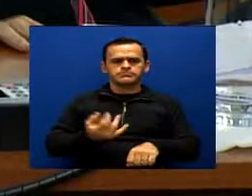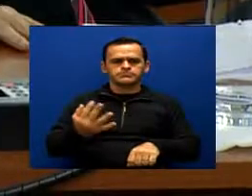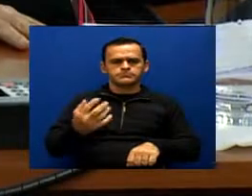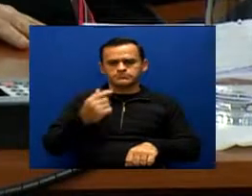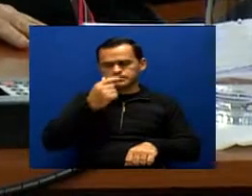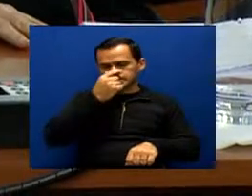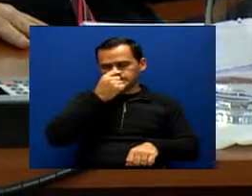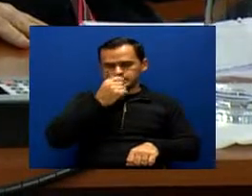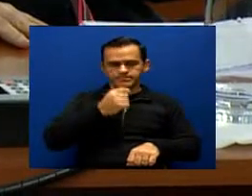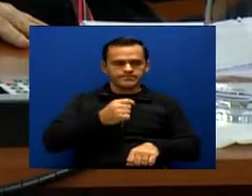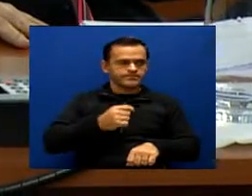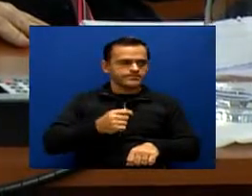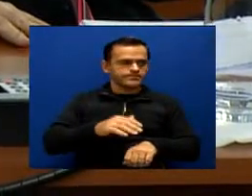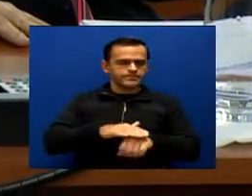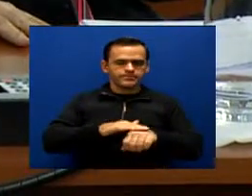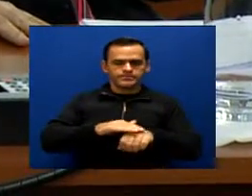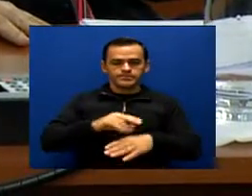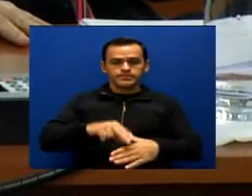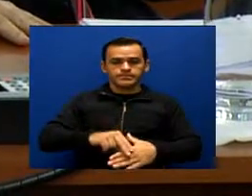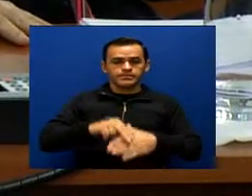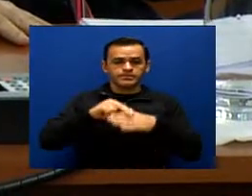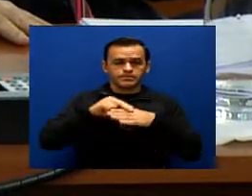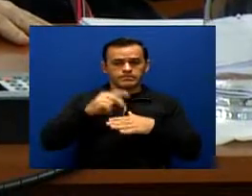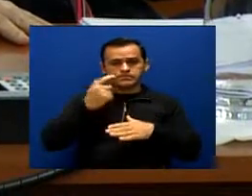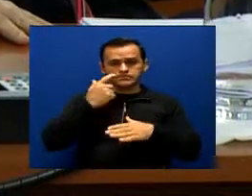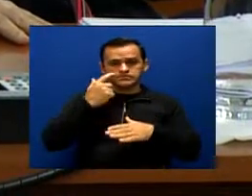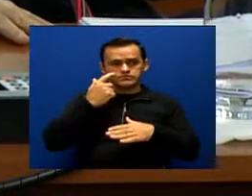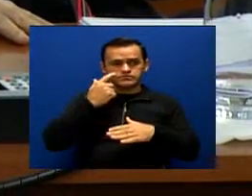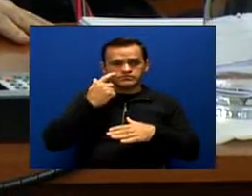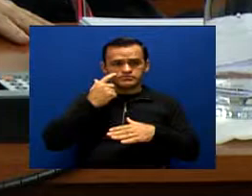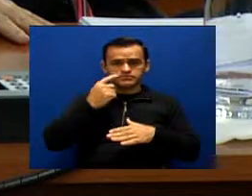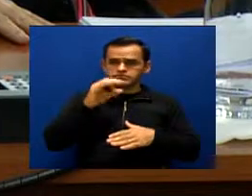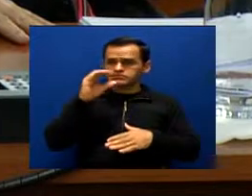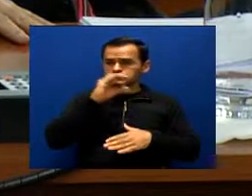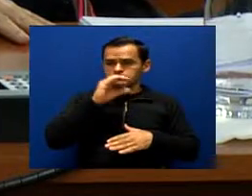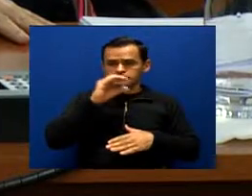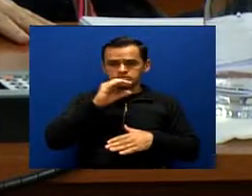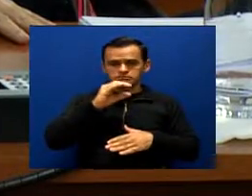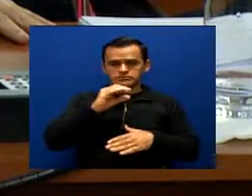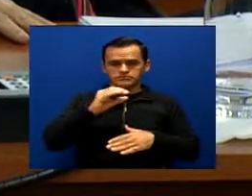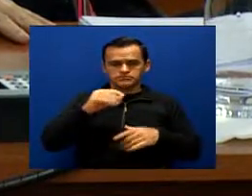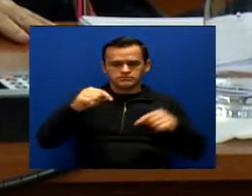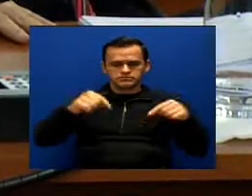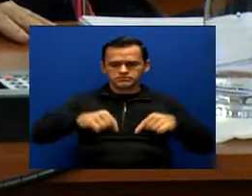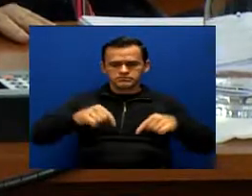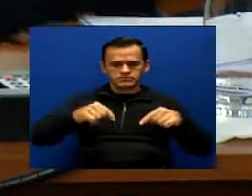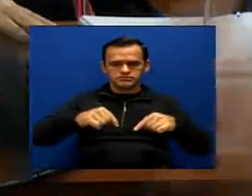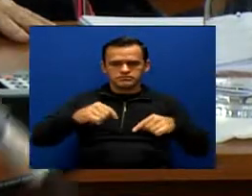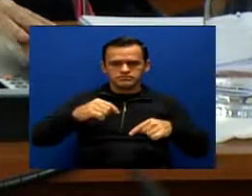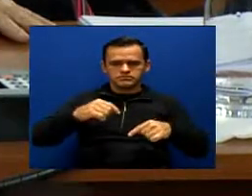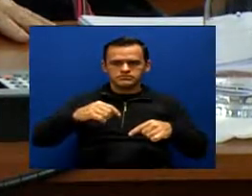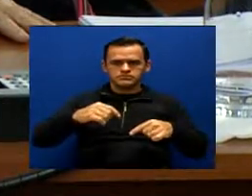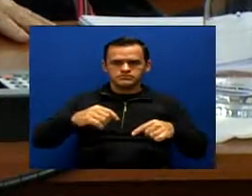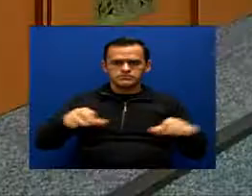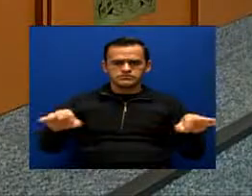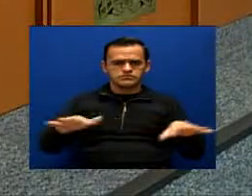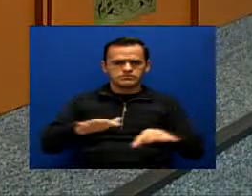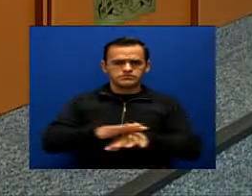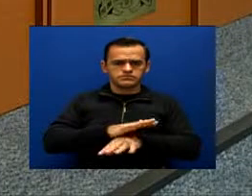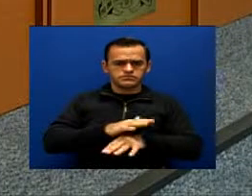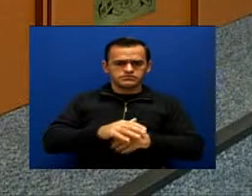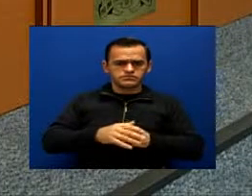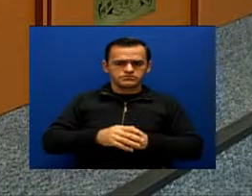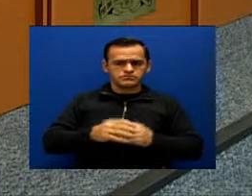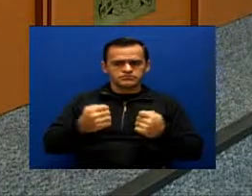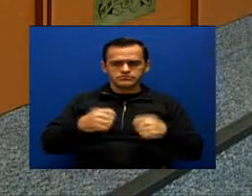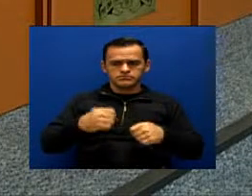queria conversar com o líder do governo para a gente encerrar a pauta do dia de hoje, prorrogação por uma hora. É, para encerrar a pauta tem que ser